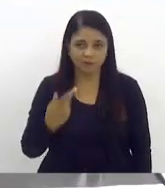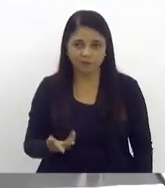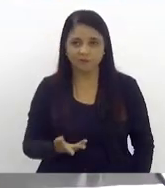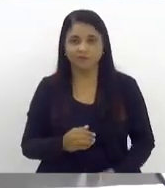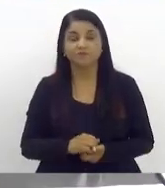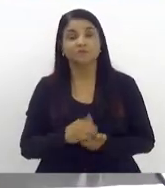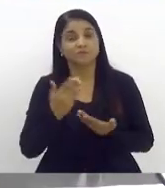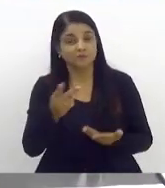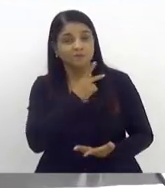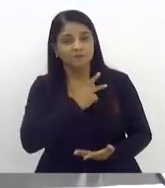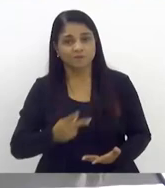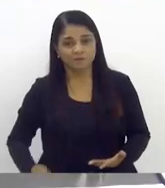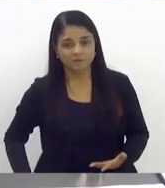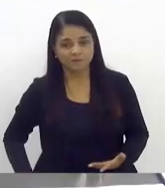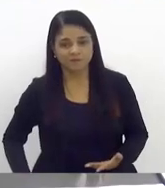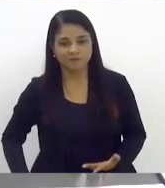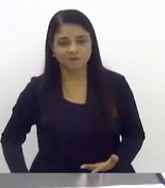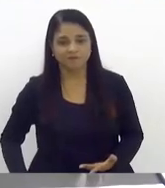Senhor presidente,